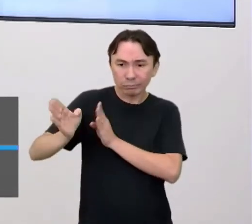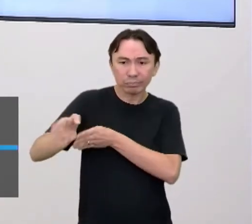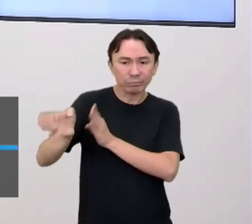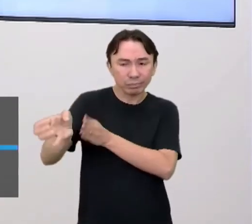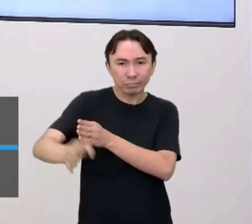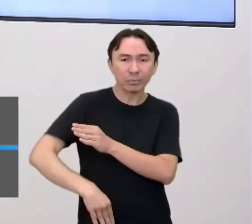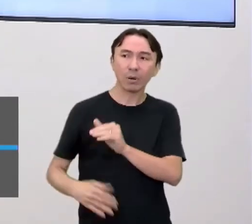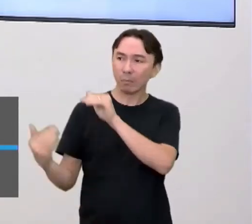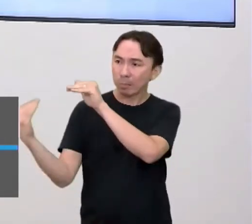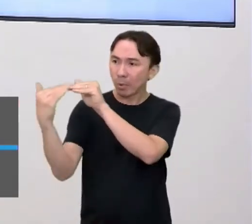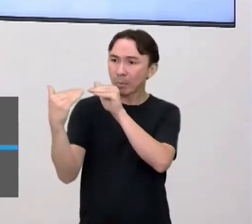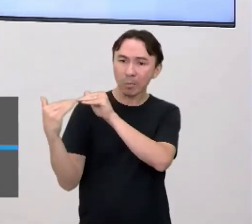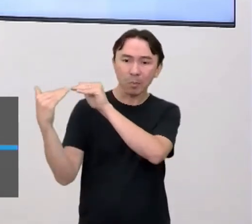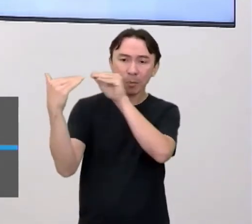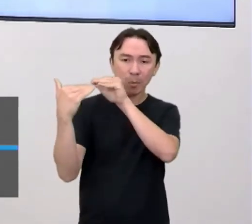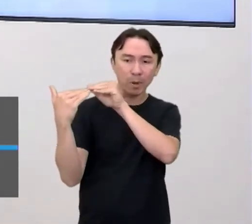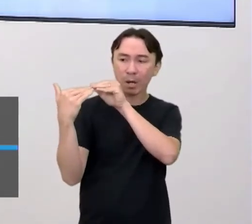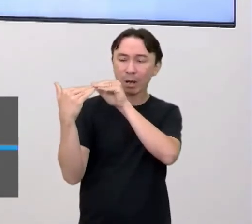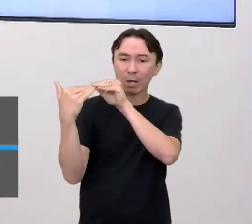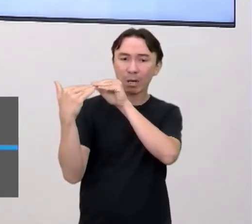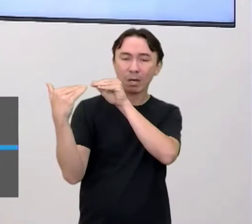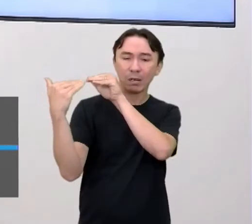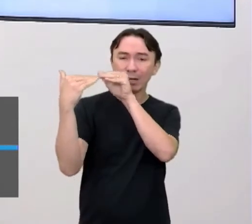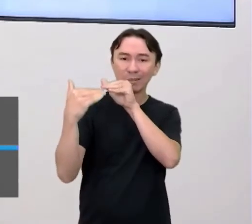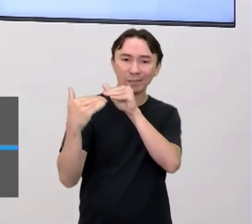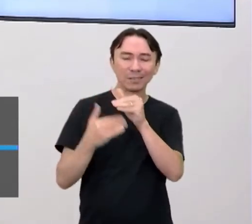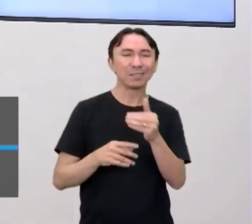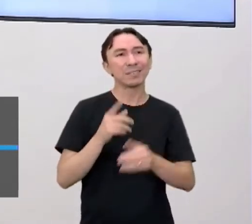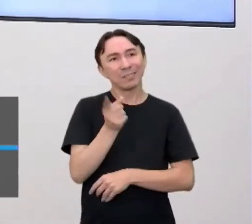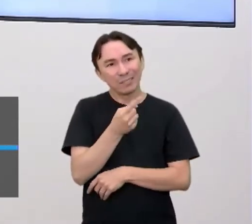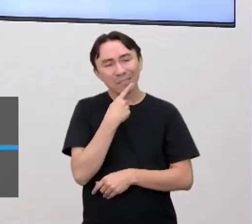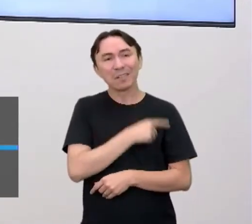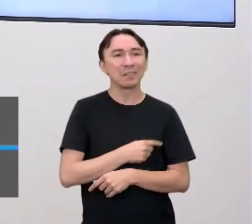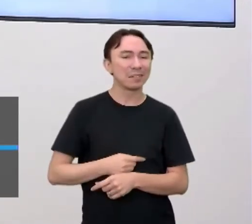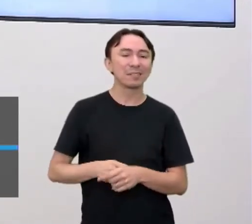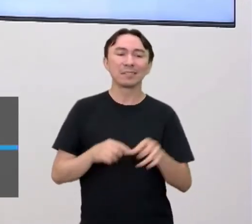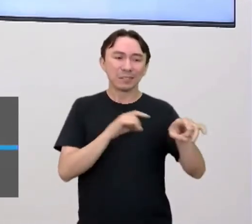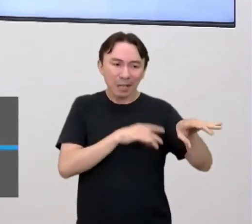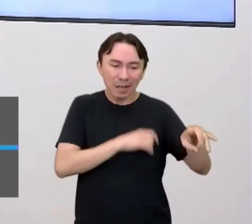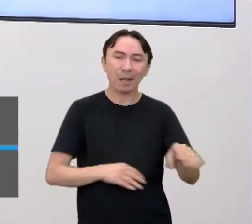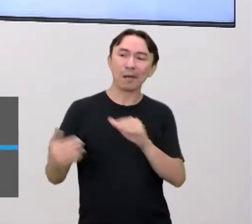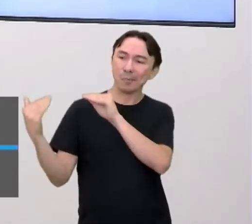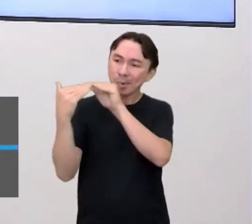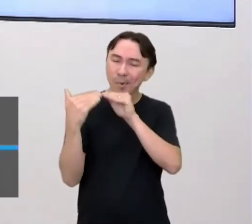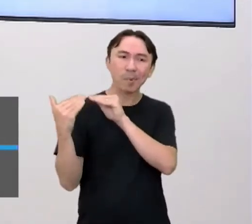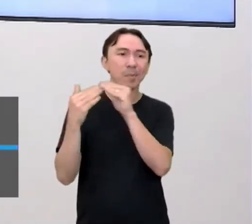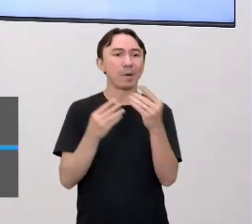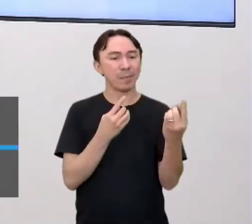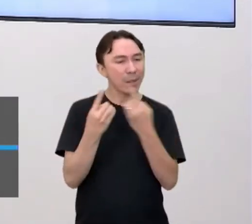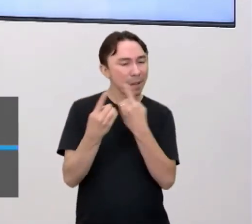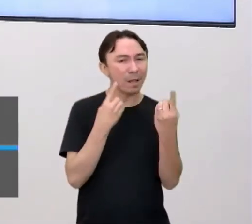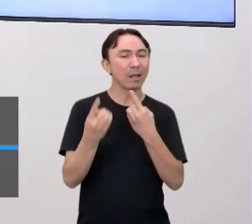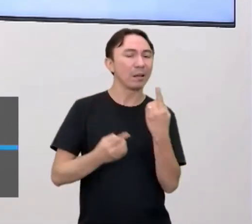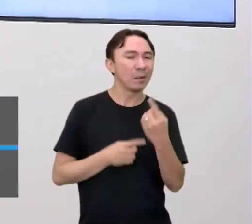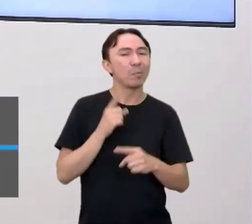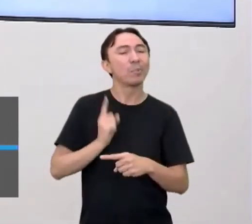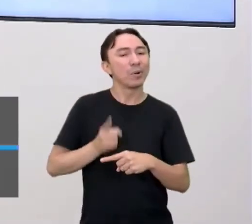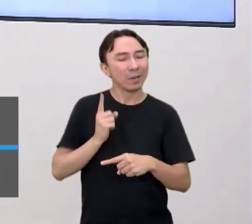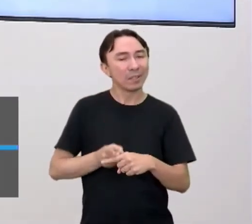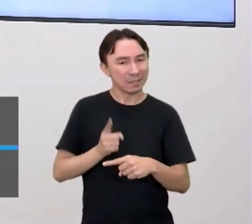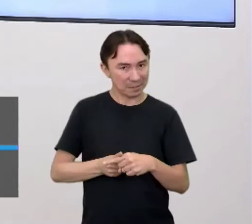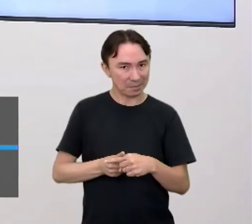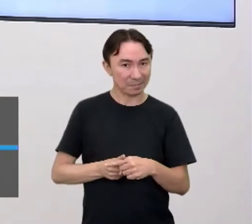consenso. É quando se chega ao consenso. Por que eu estou usando muito esse método consenso, diálogo? Porque eu vou puxar